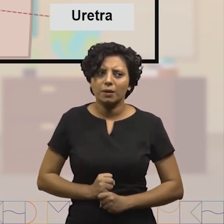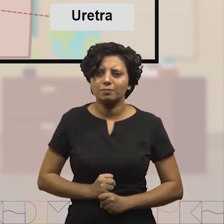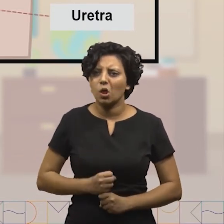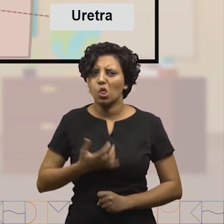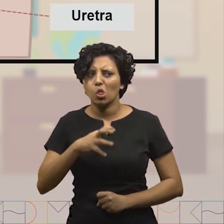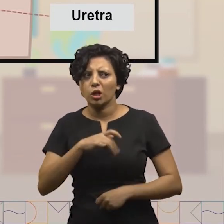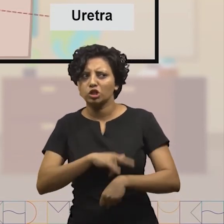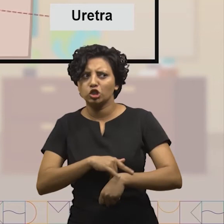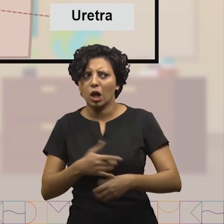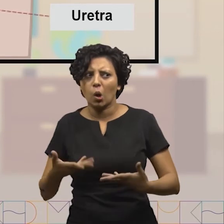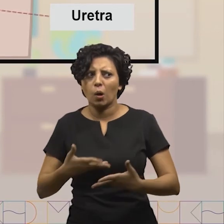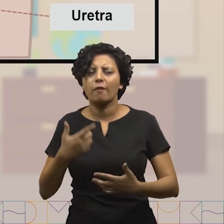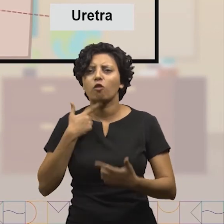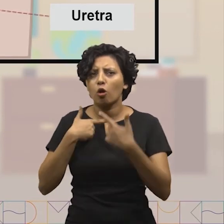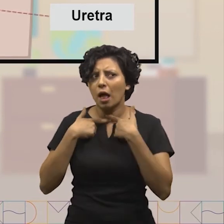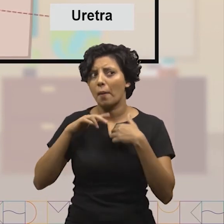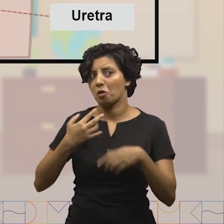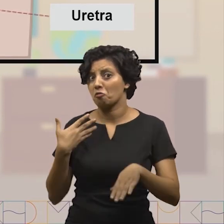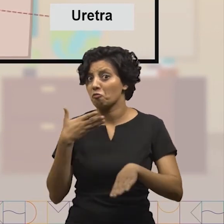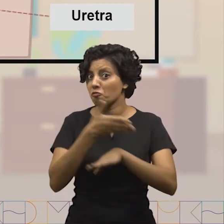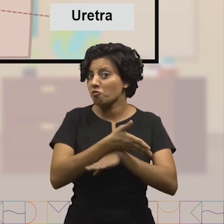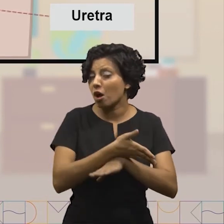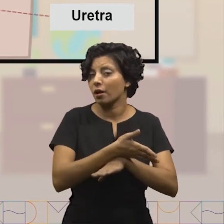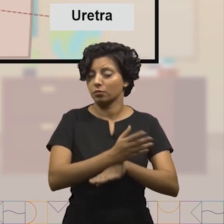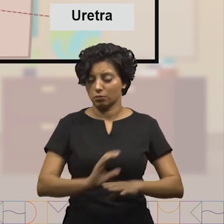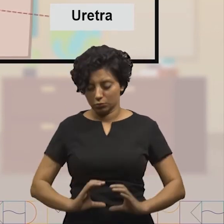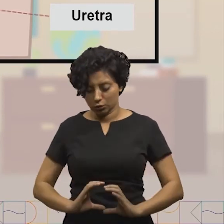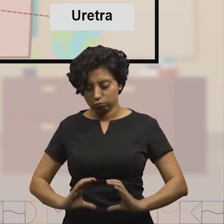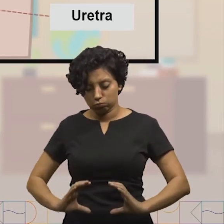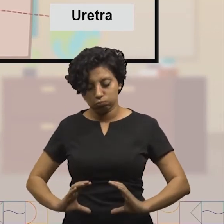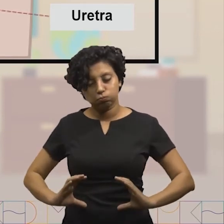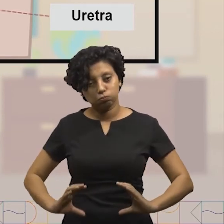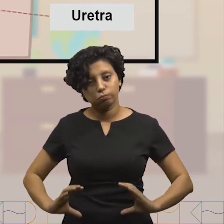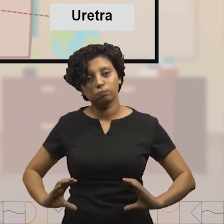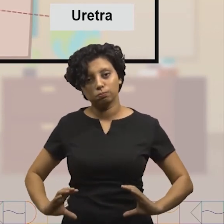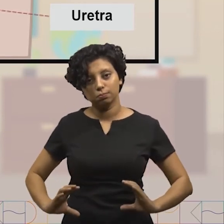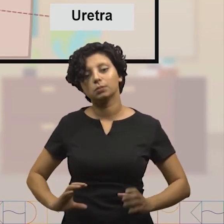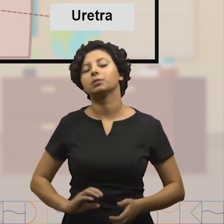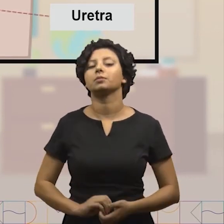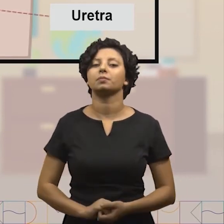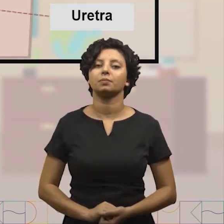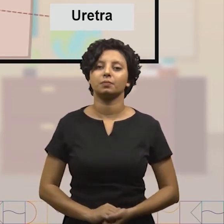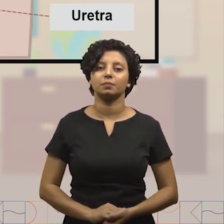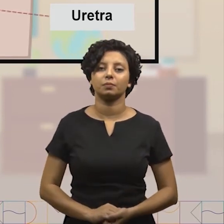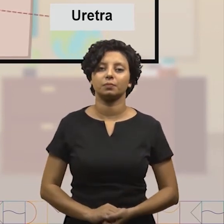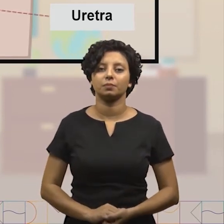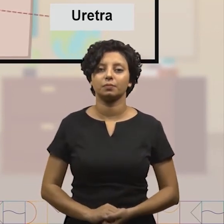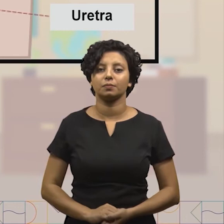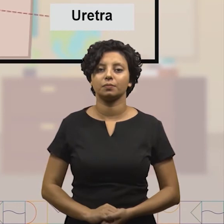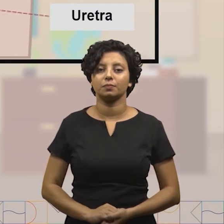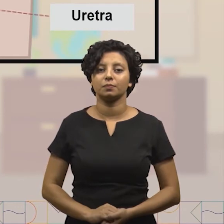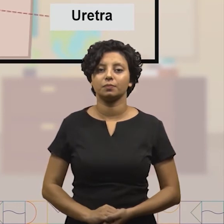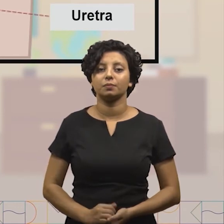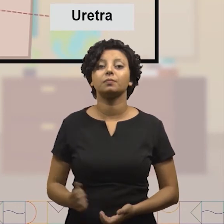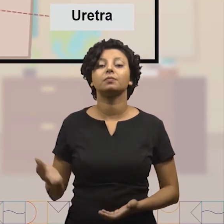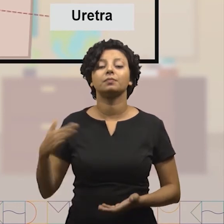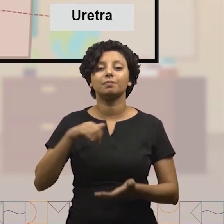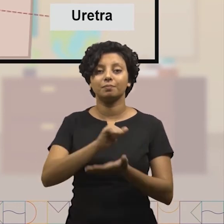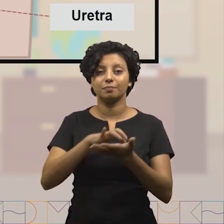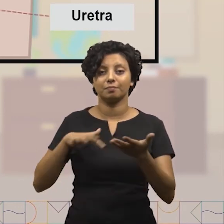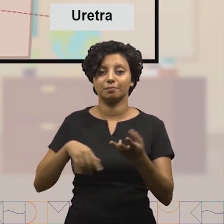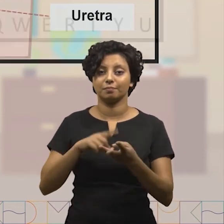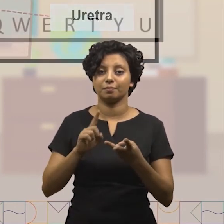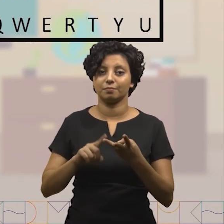vontade de urinar, prende a urina, essa bexiga vai ficando cada vez maior. Vamos à atividade